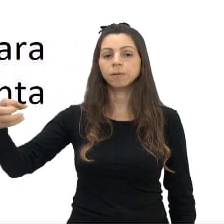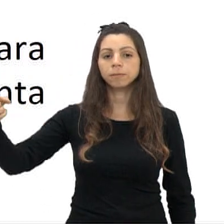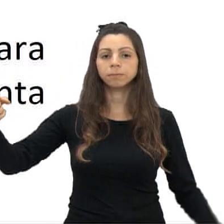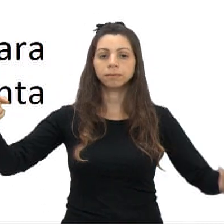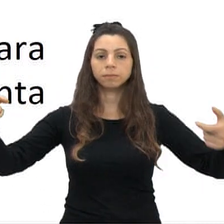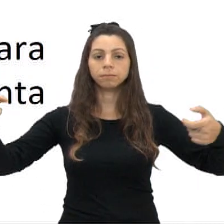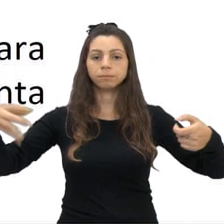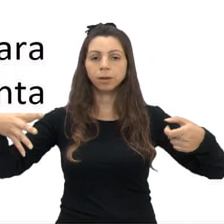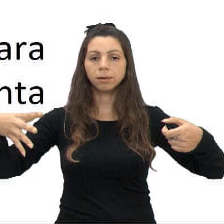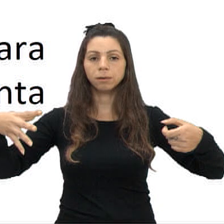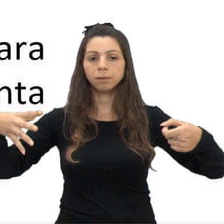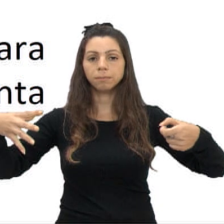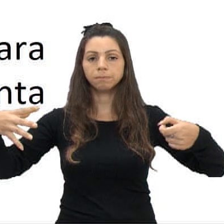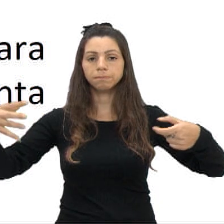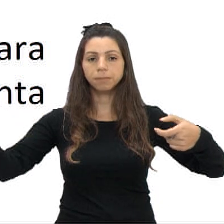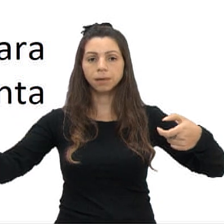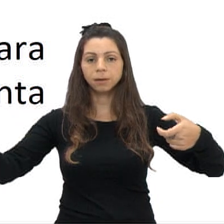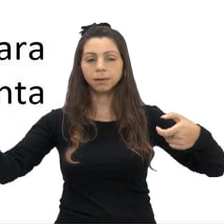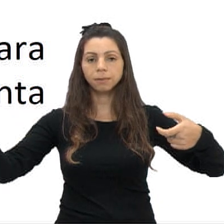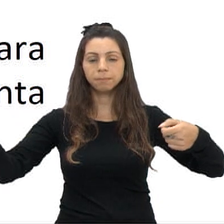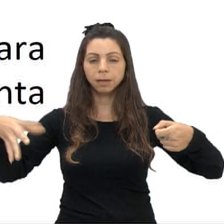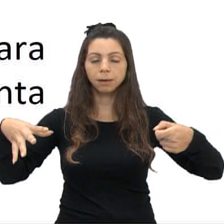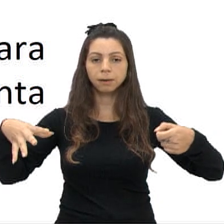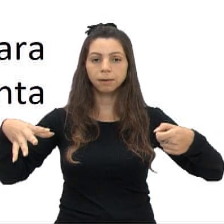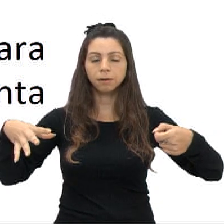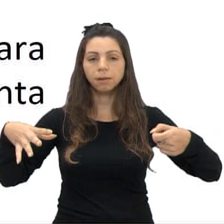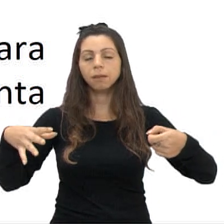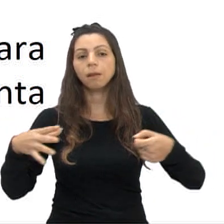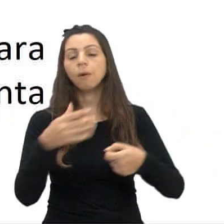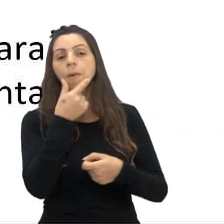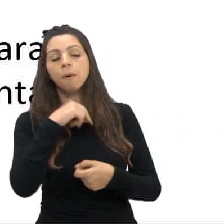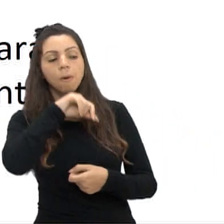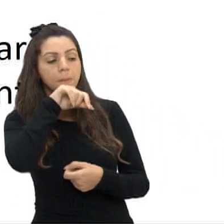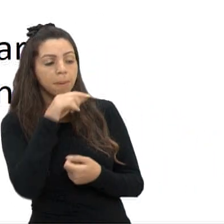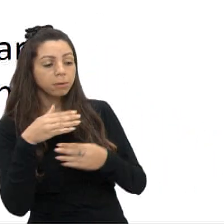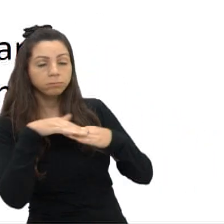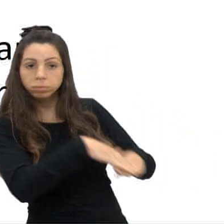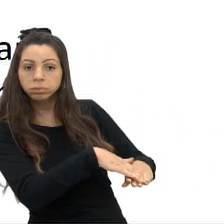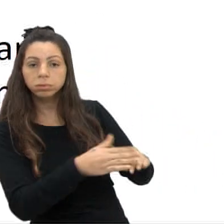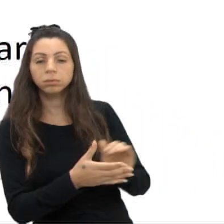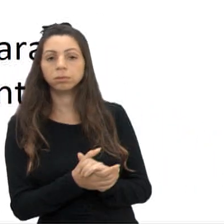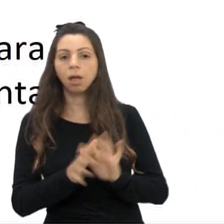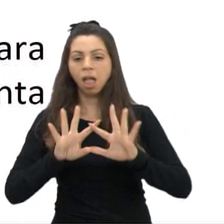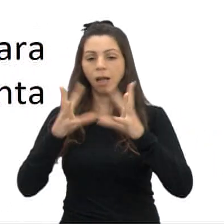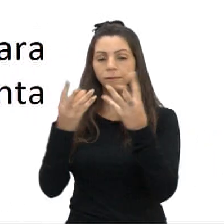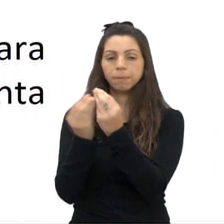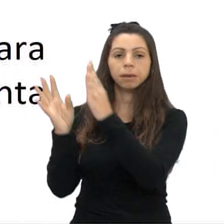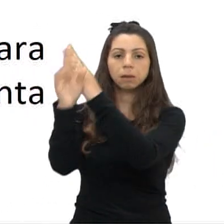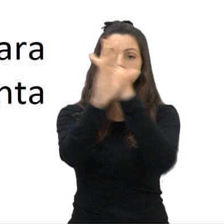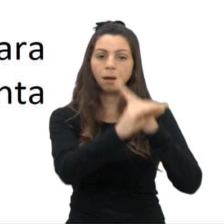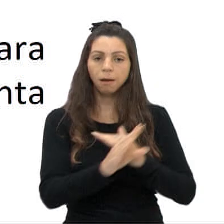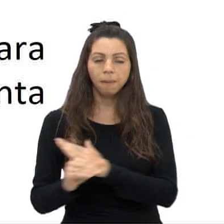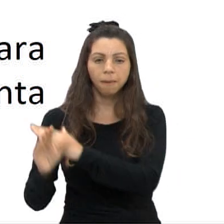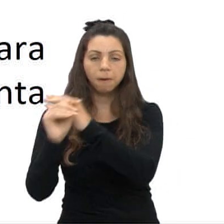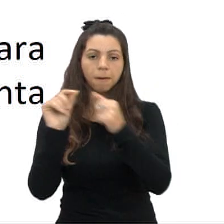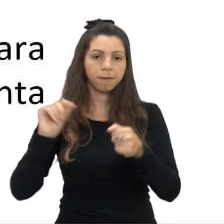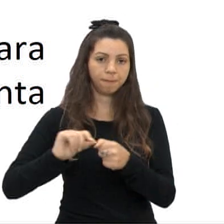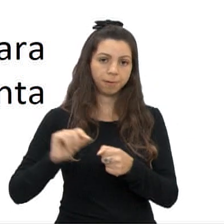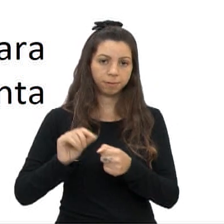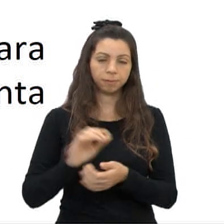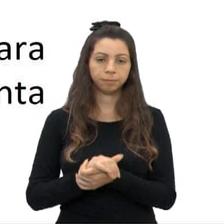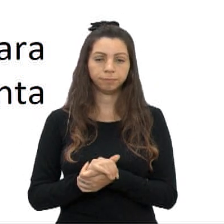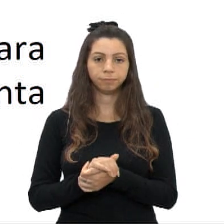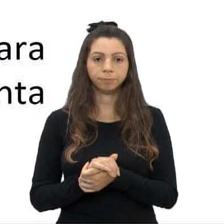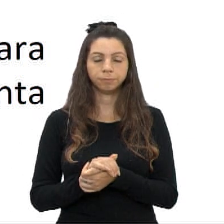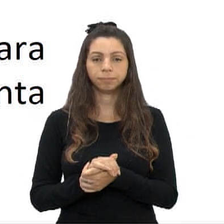ser repreendido pelo pai. A família fica atrapalhada nos seus afazeres. O jantar acaba e as pessoas